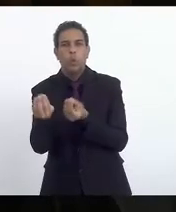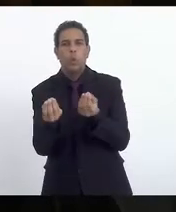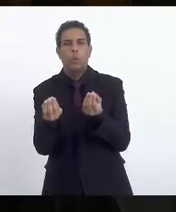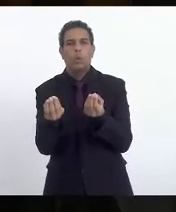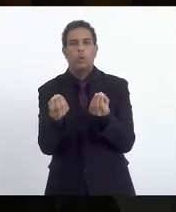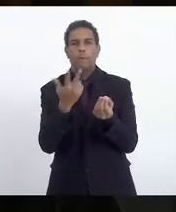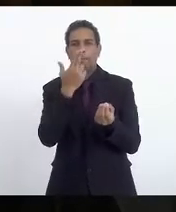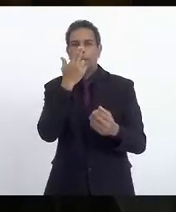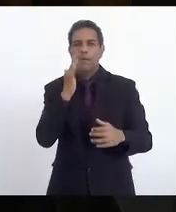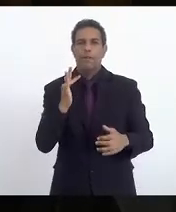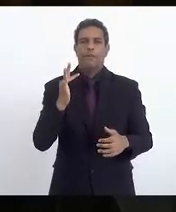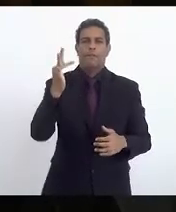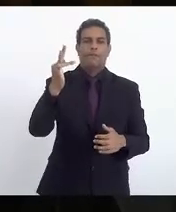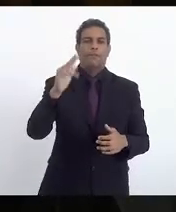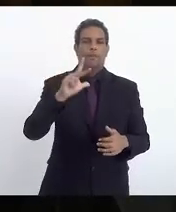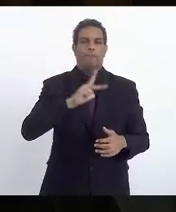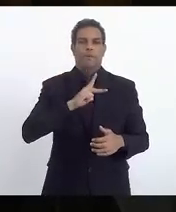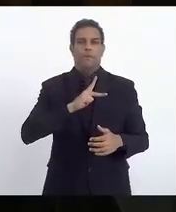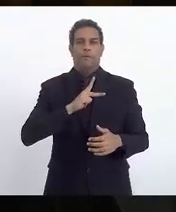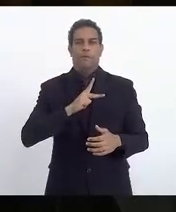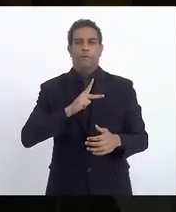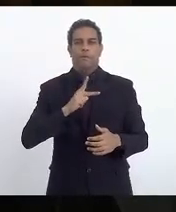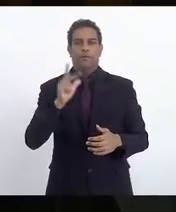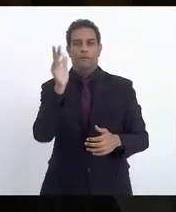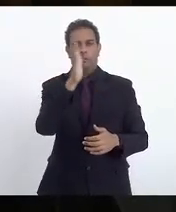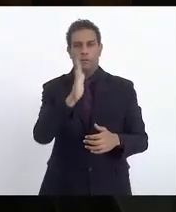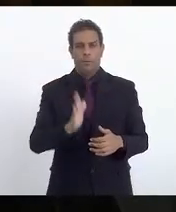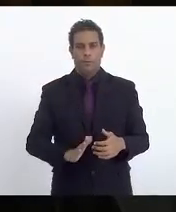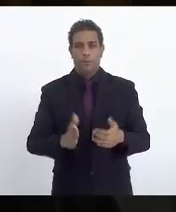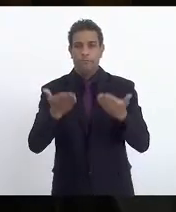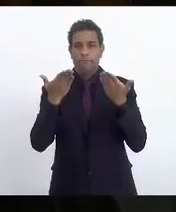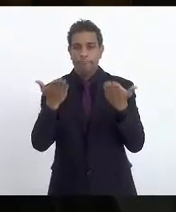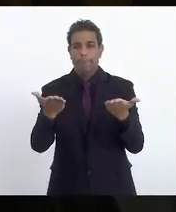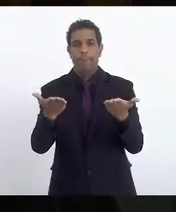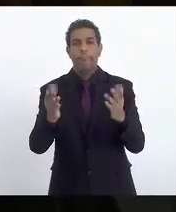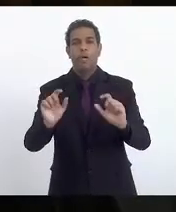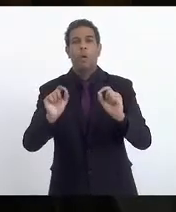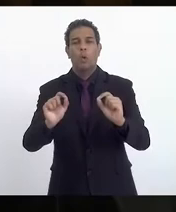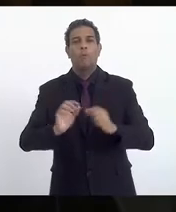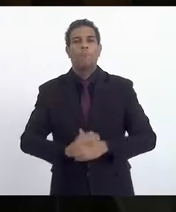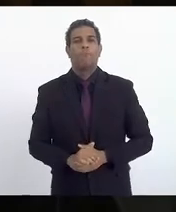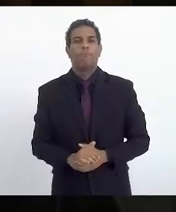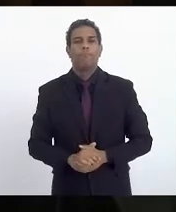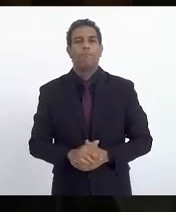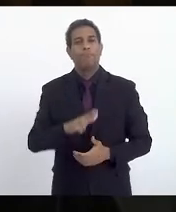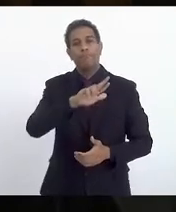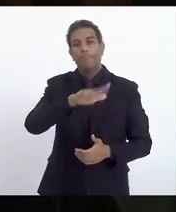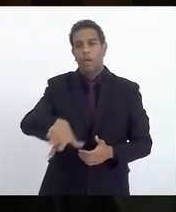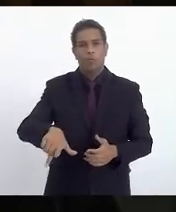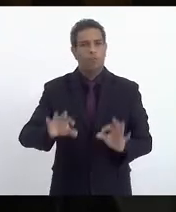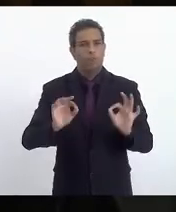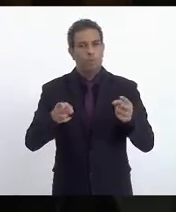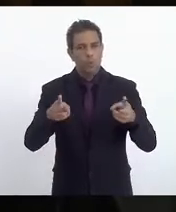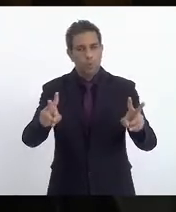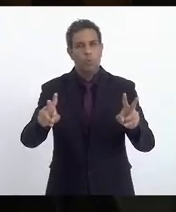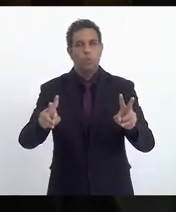a privatização da Petrobras privatização da Petrobras senhora Presidente não